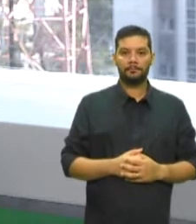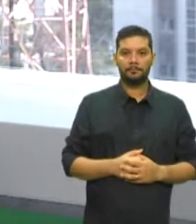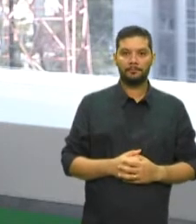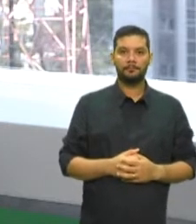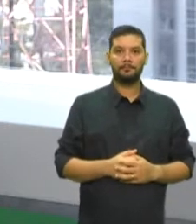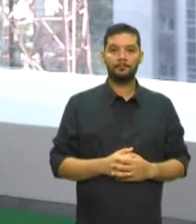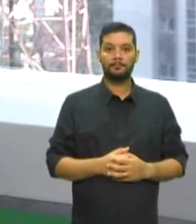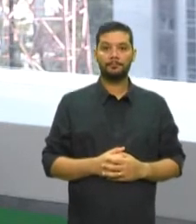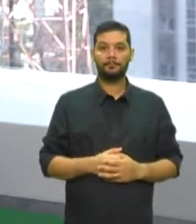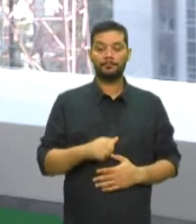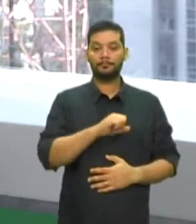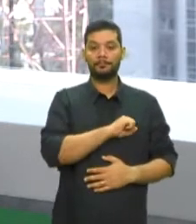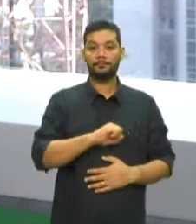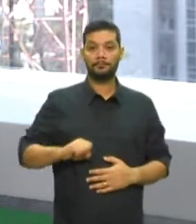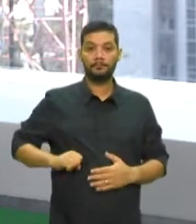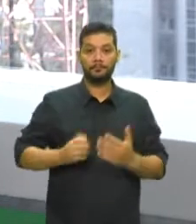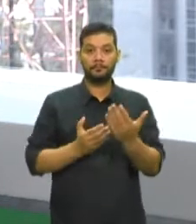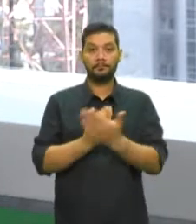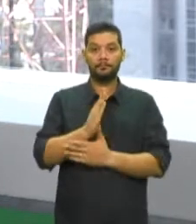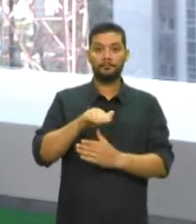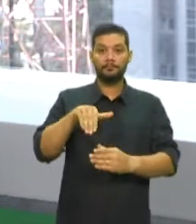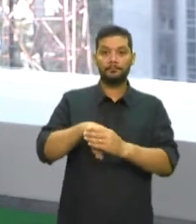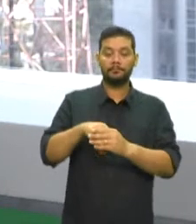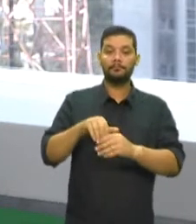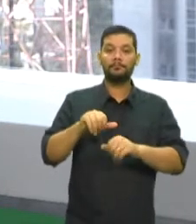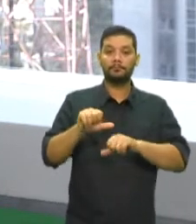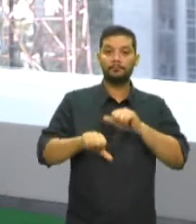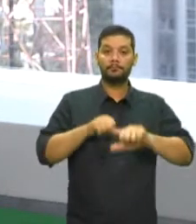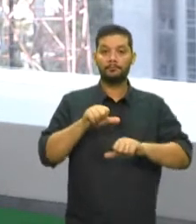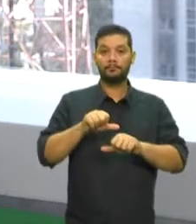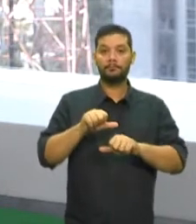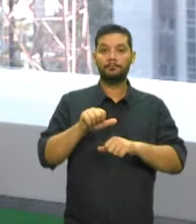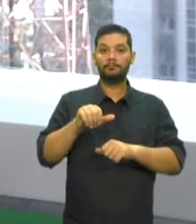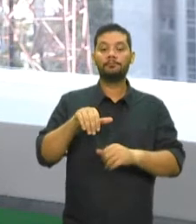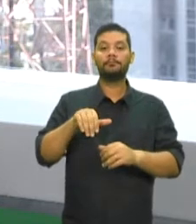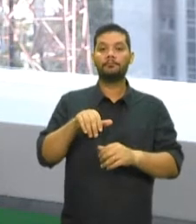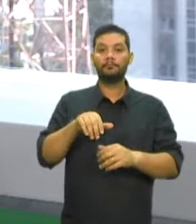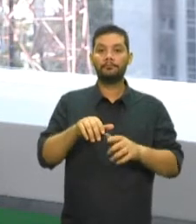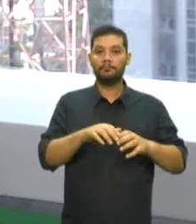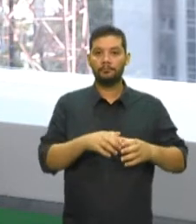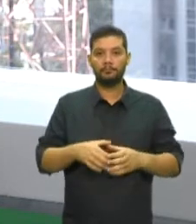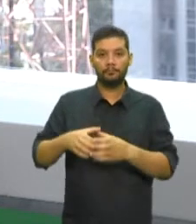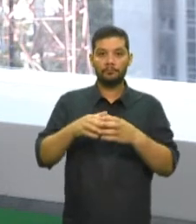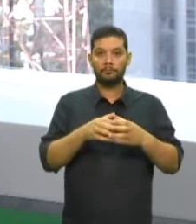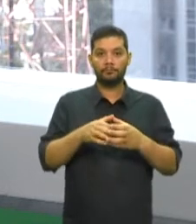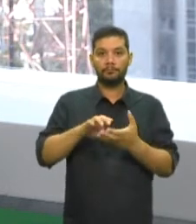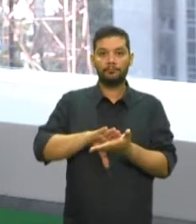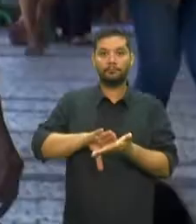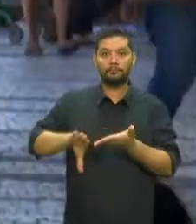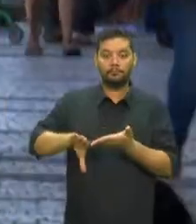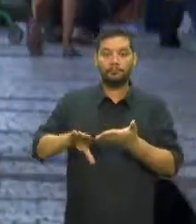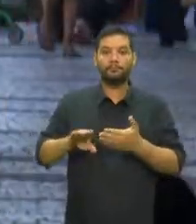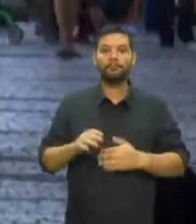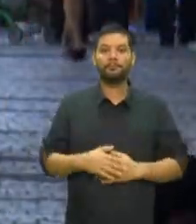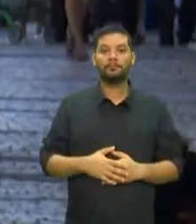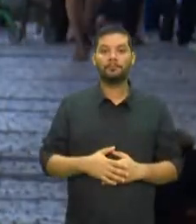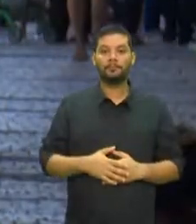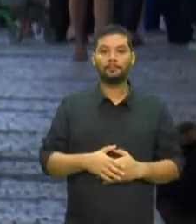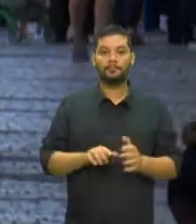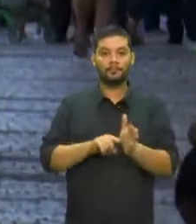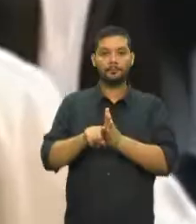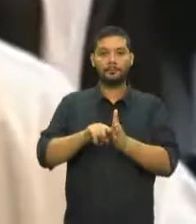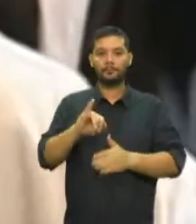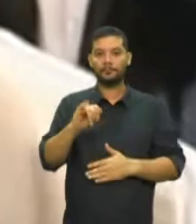Senado aprova a reforma eleitoral. A volta das coligações proporcionais foi rejeitada. Pesquisa IPEC mostra